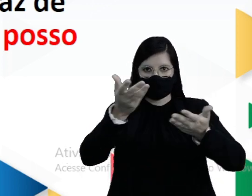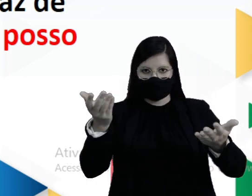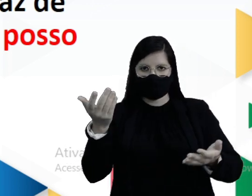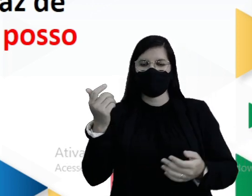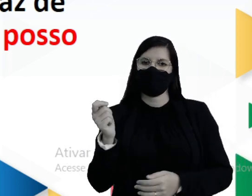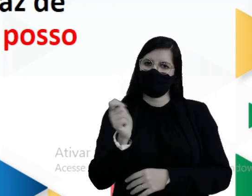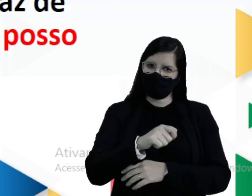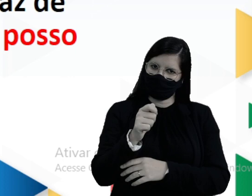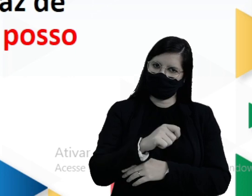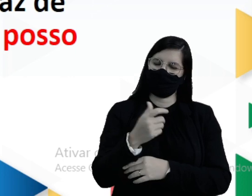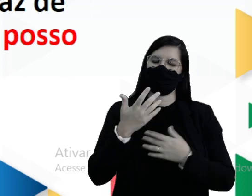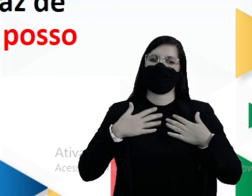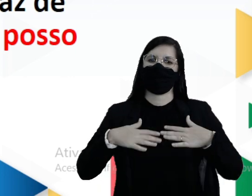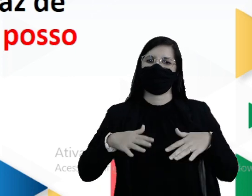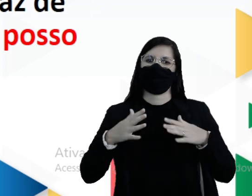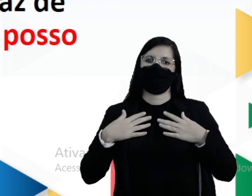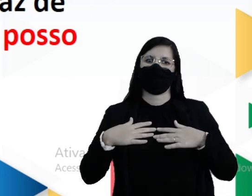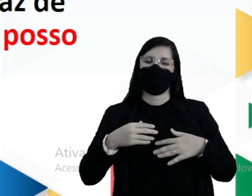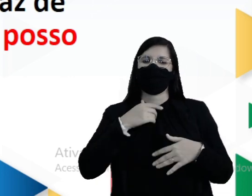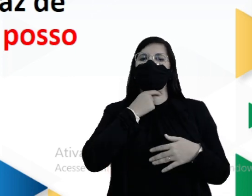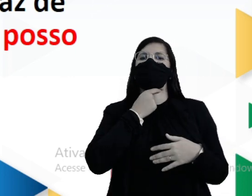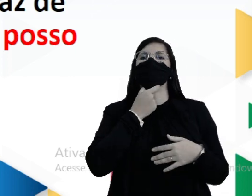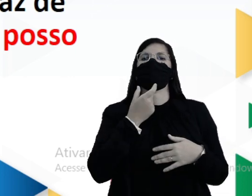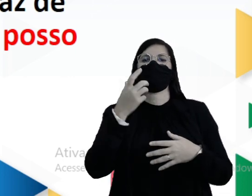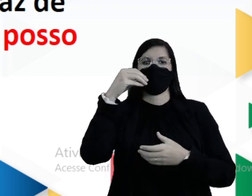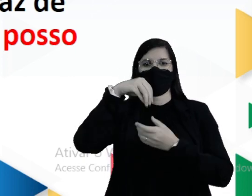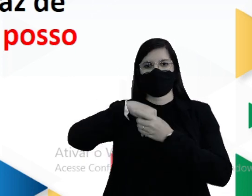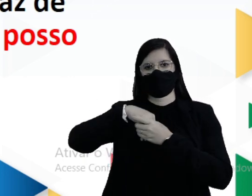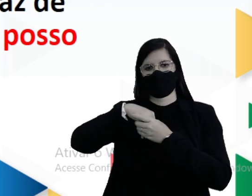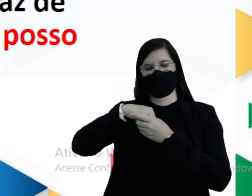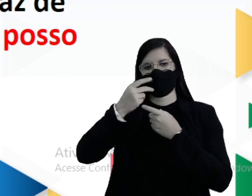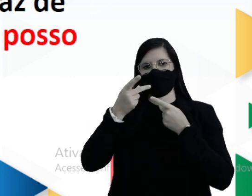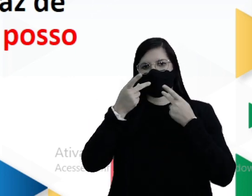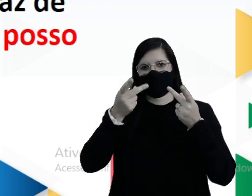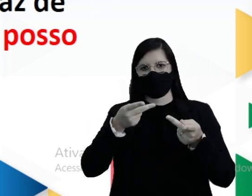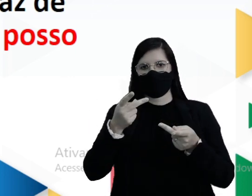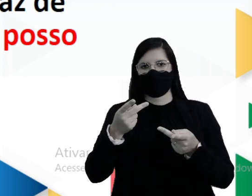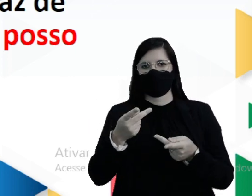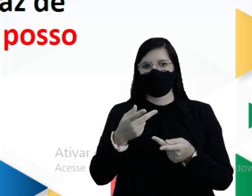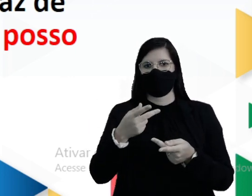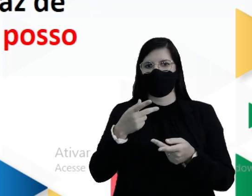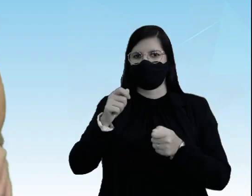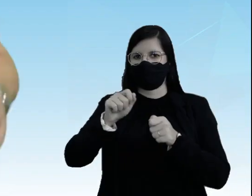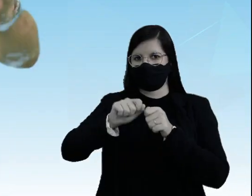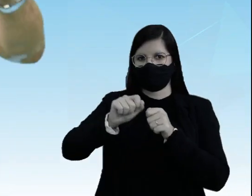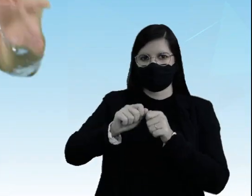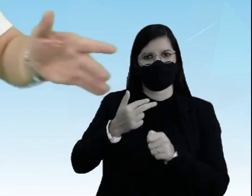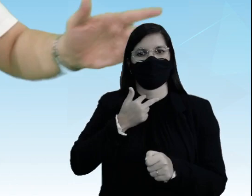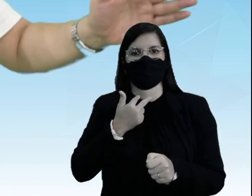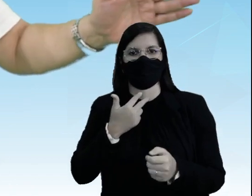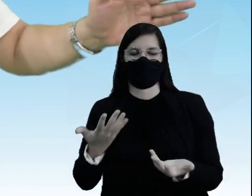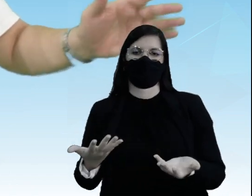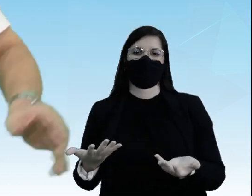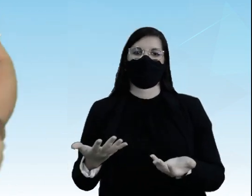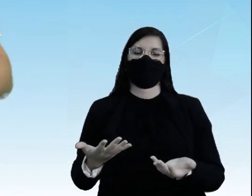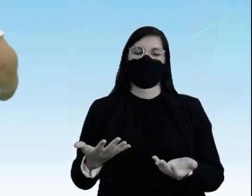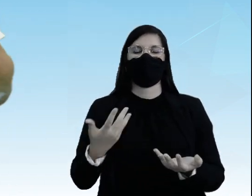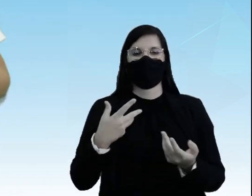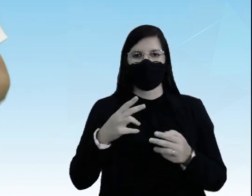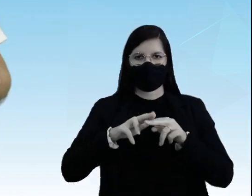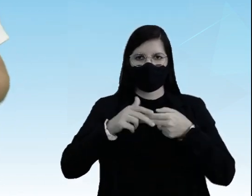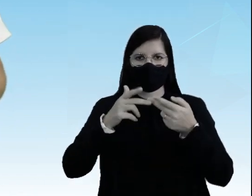será capaz de acalmar a sua voz interna, que diz: eu não posso fazer isso. Então é isso aí.